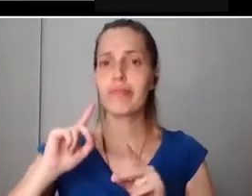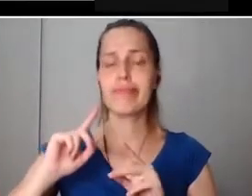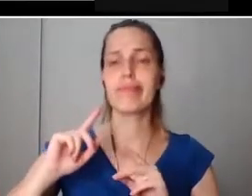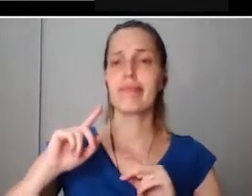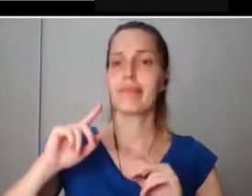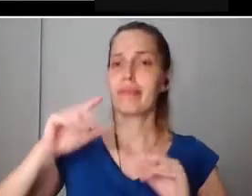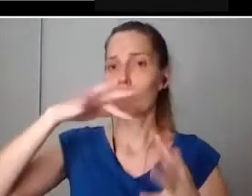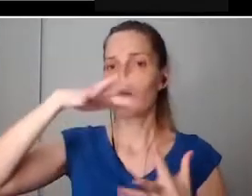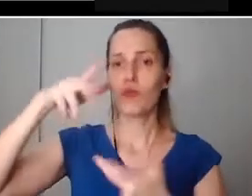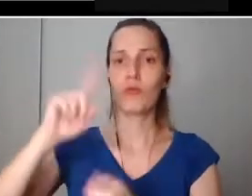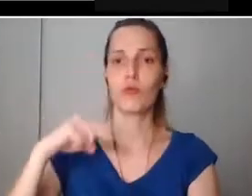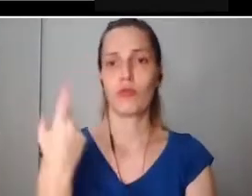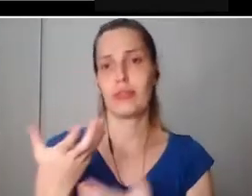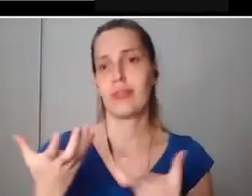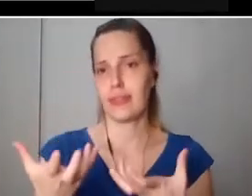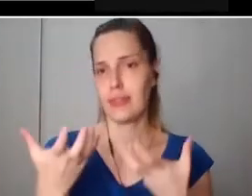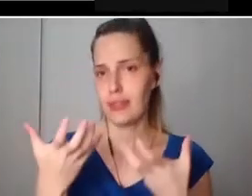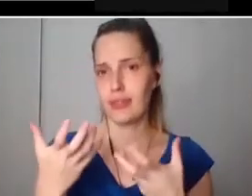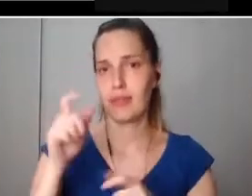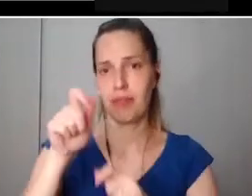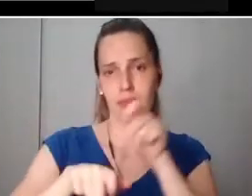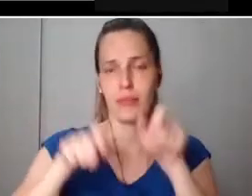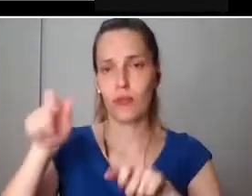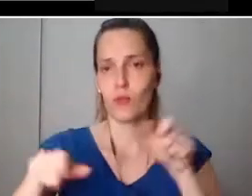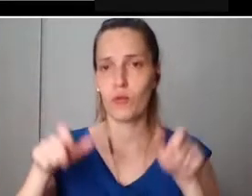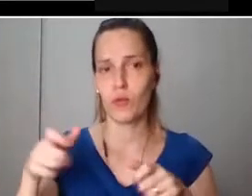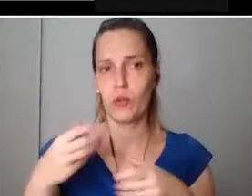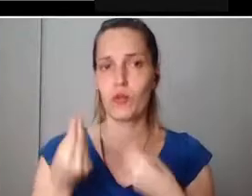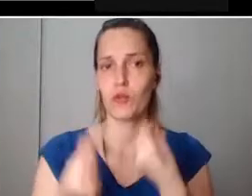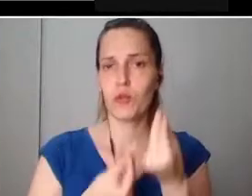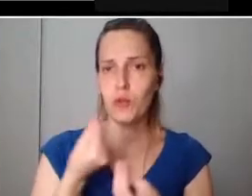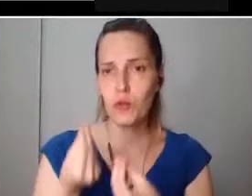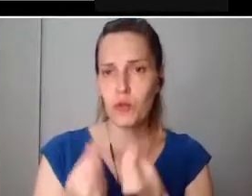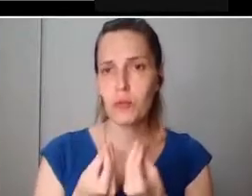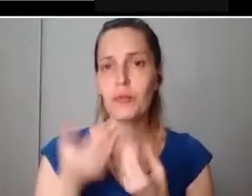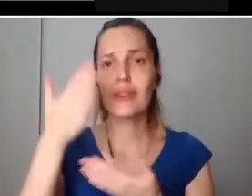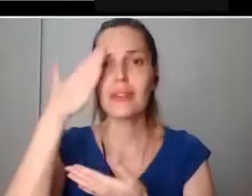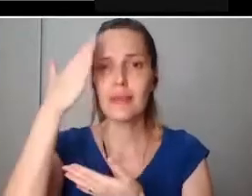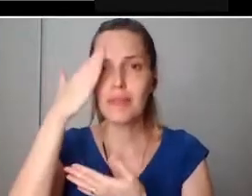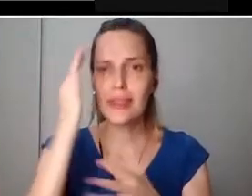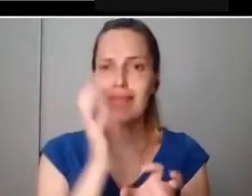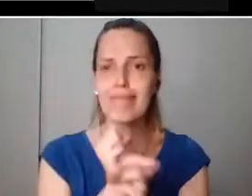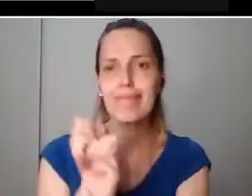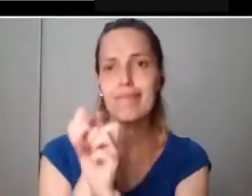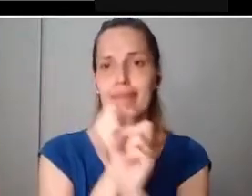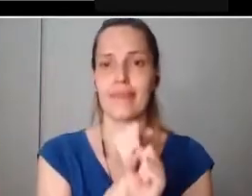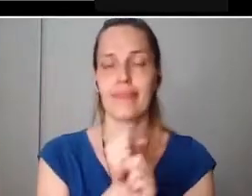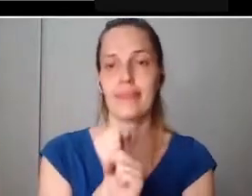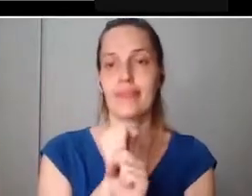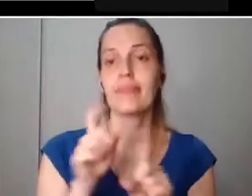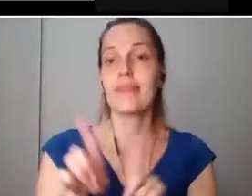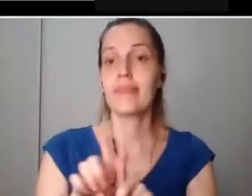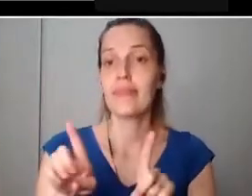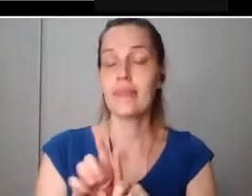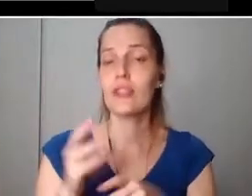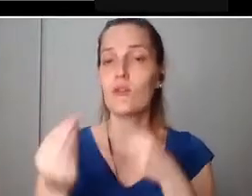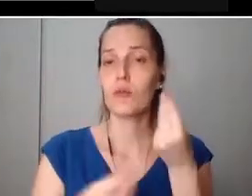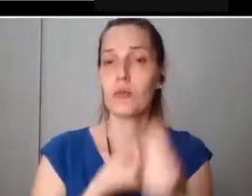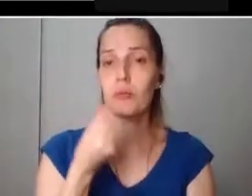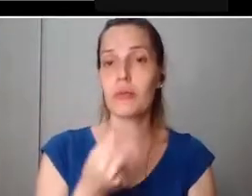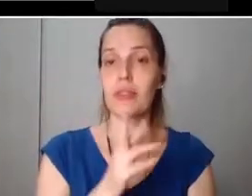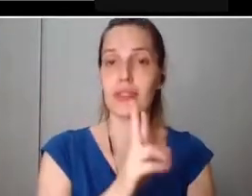vacina, como que a gente mede isso, né, e o que a Elis me pediu, quais são os candidatos vacinais que a gente tem hoje, como é que é a resposta que eles